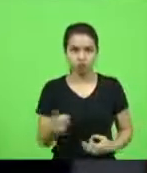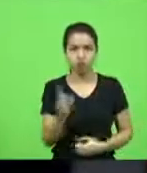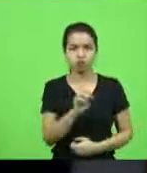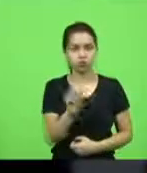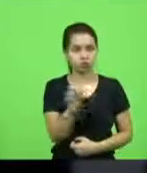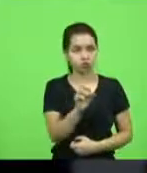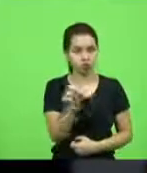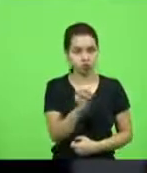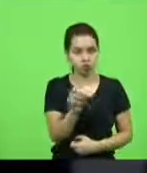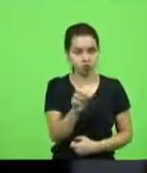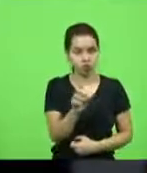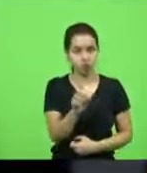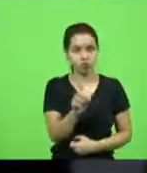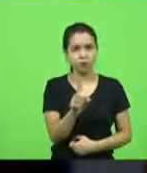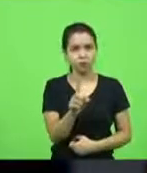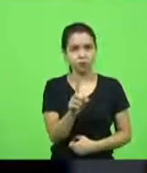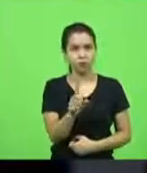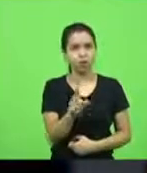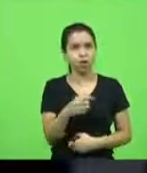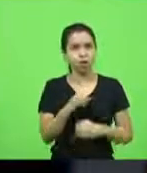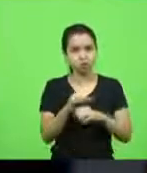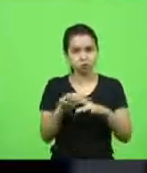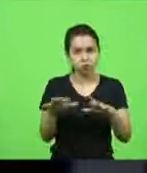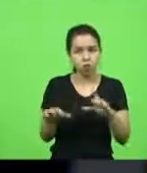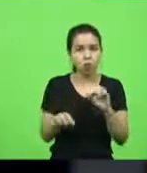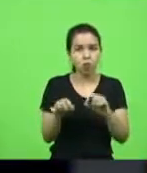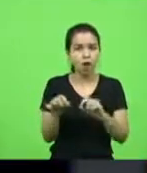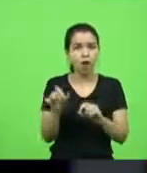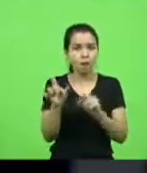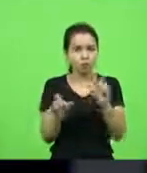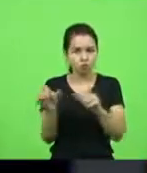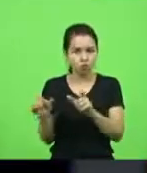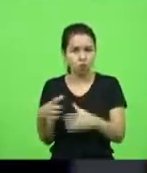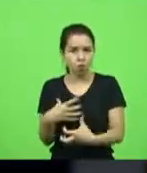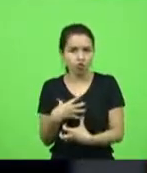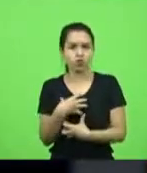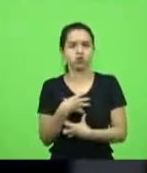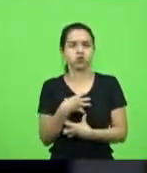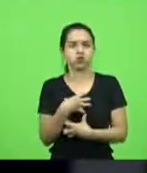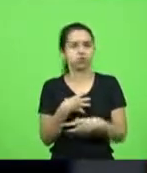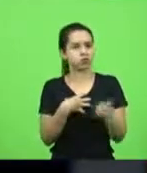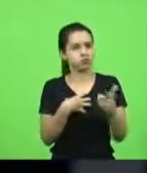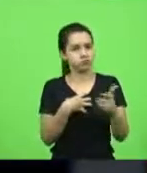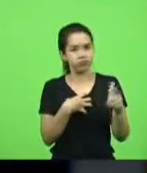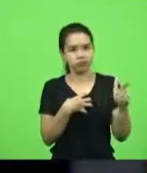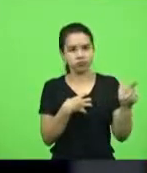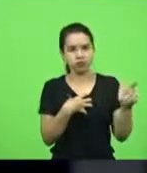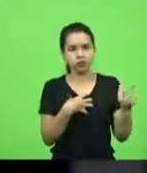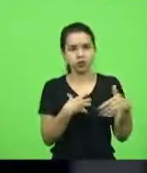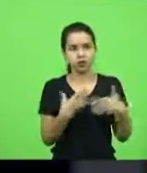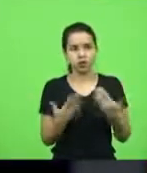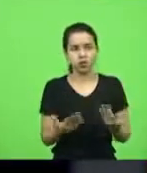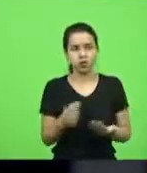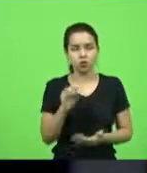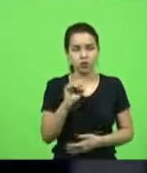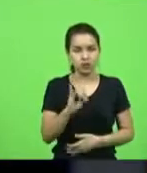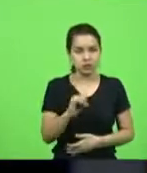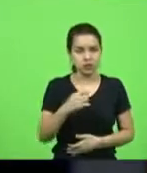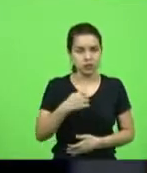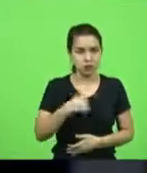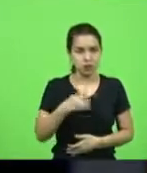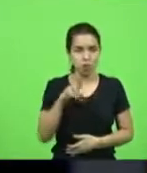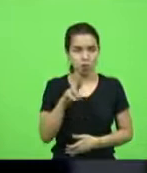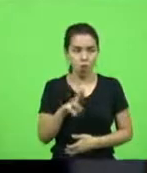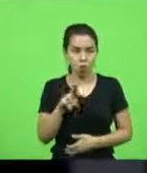faz Eco no que as pessoas estão sentindo no bolso no bolso se eu consumo r$